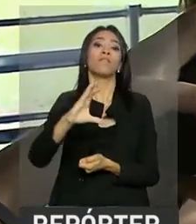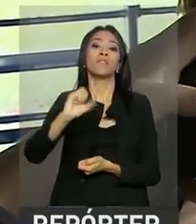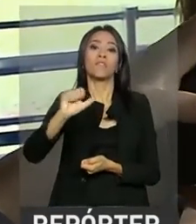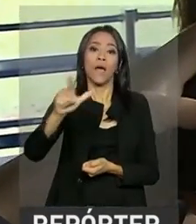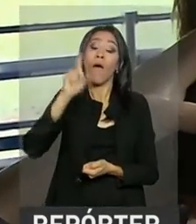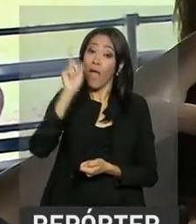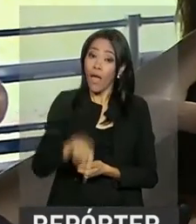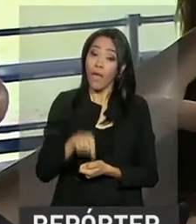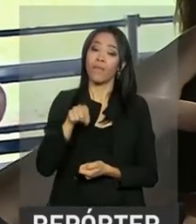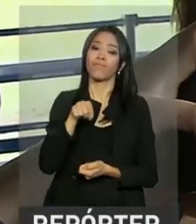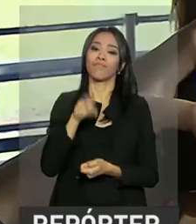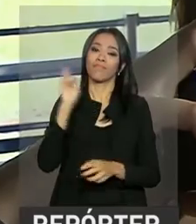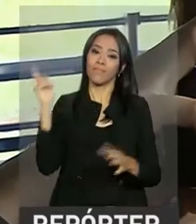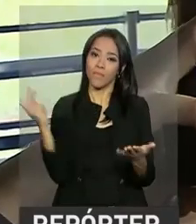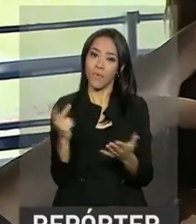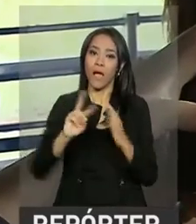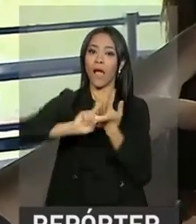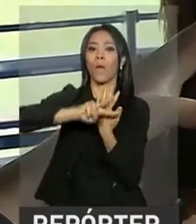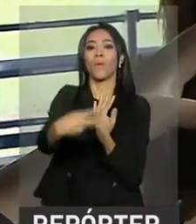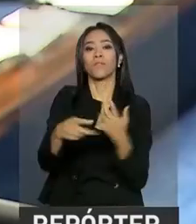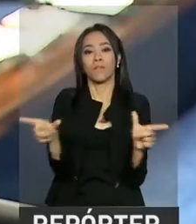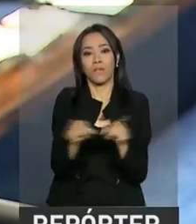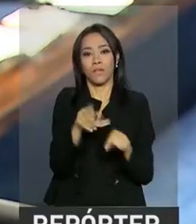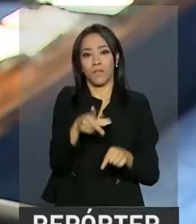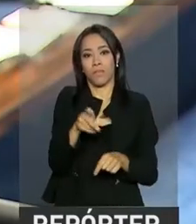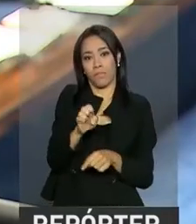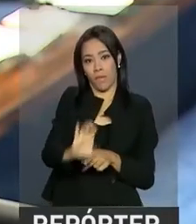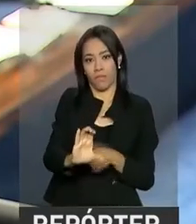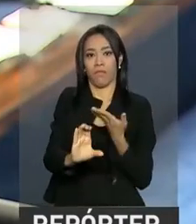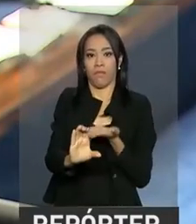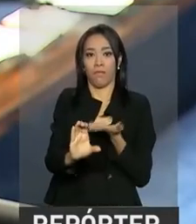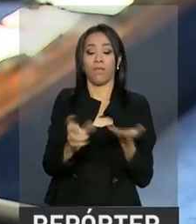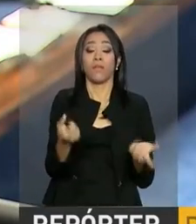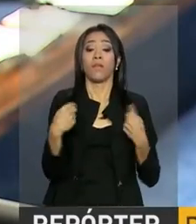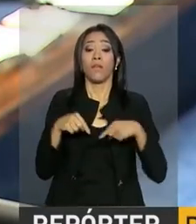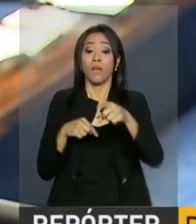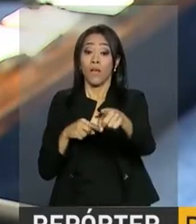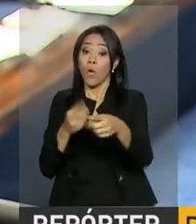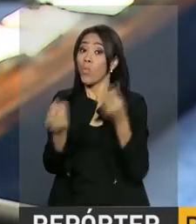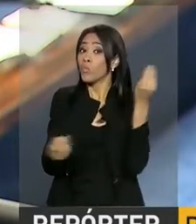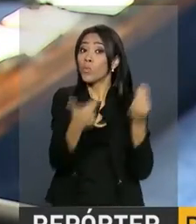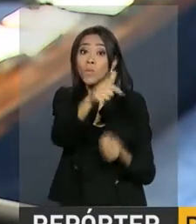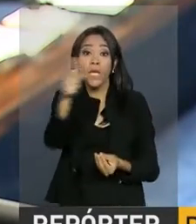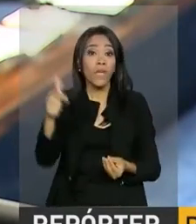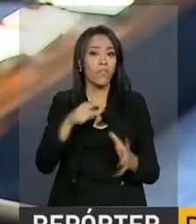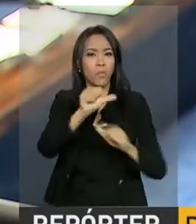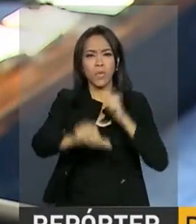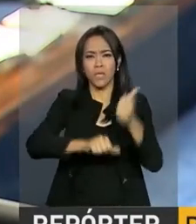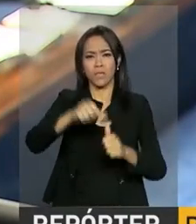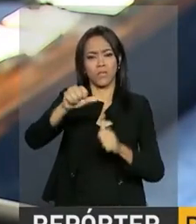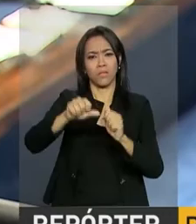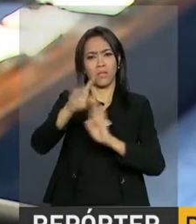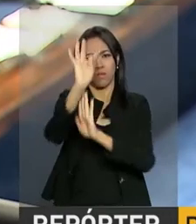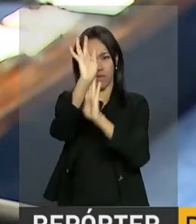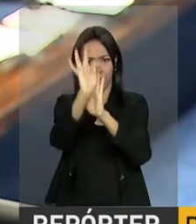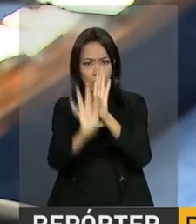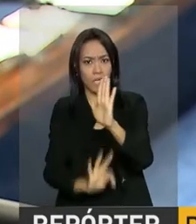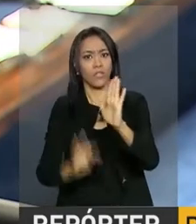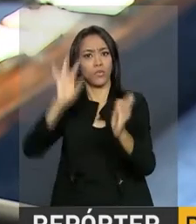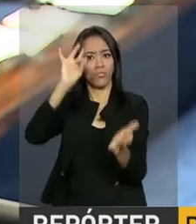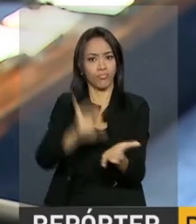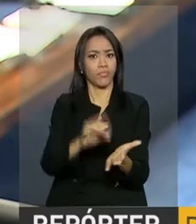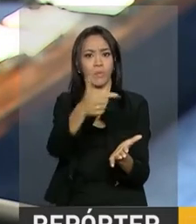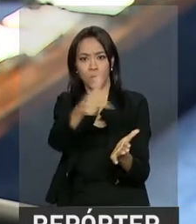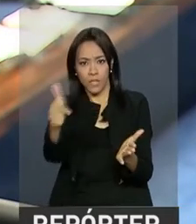PEC vai assegurar a partir da sua promulgação. Como não houve mudanças em relação ao texto original aprovado pela Câmara dos Deputados,